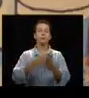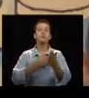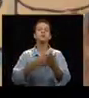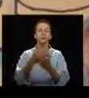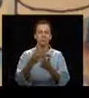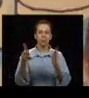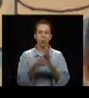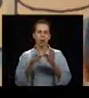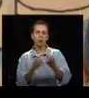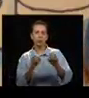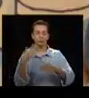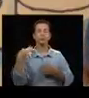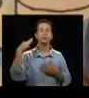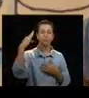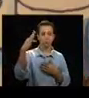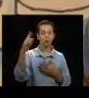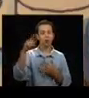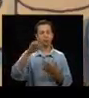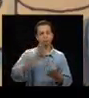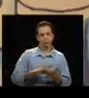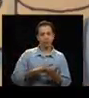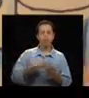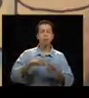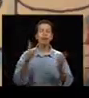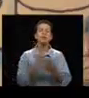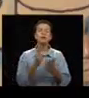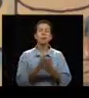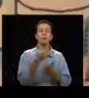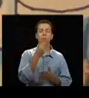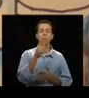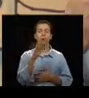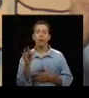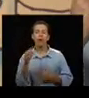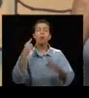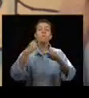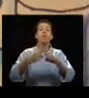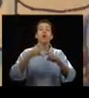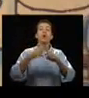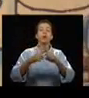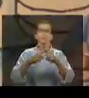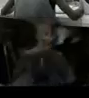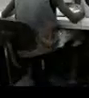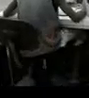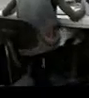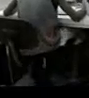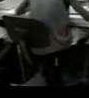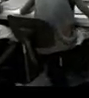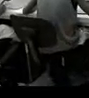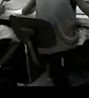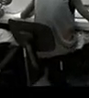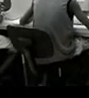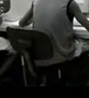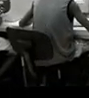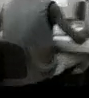4 princípios, 4 pilares da educação do futuro, evidentemente. Ele sempre coloca a questão do porquê.